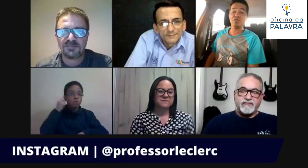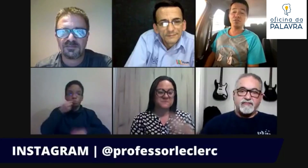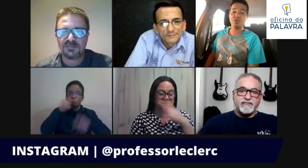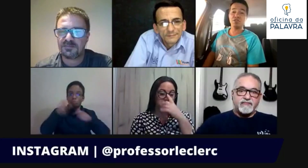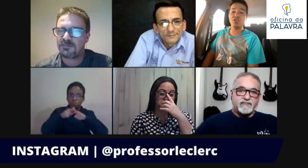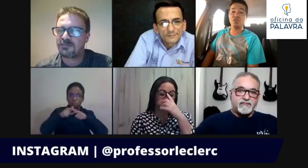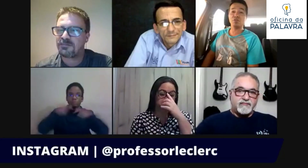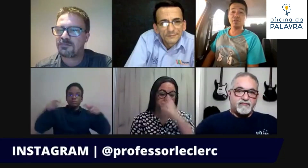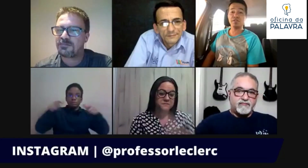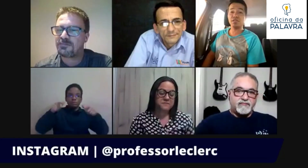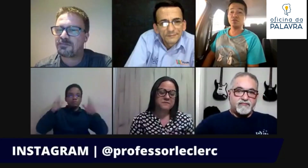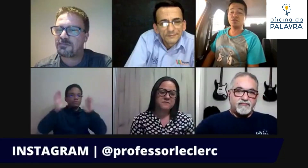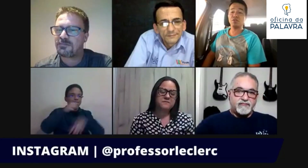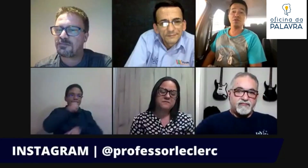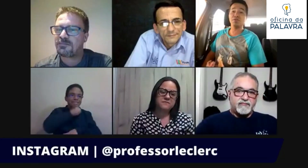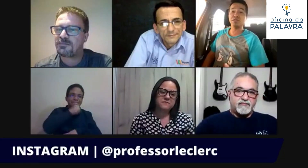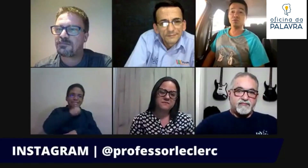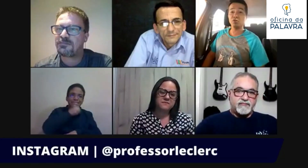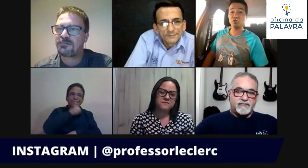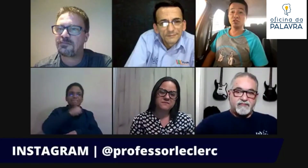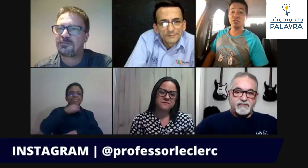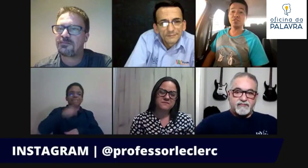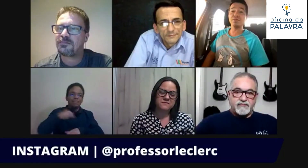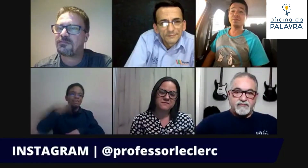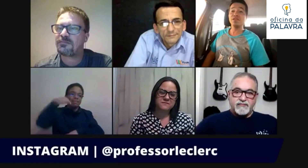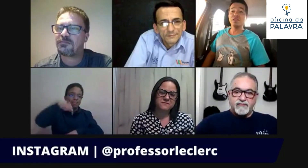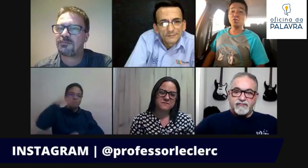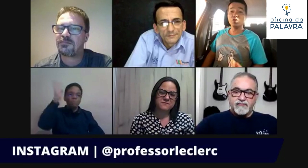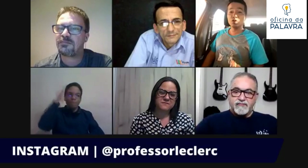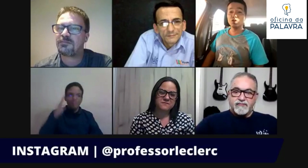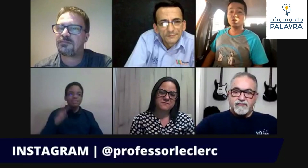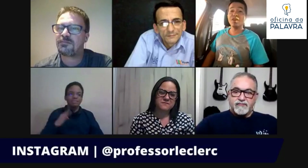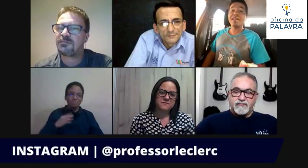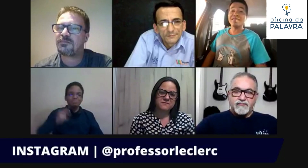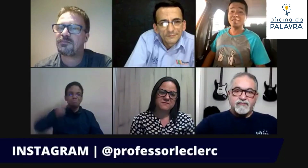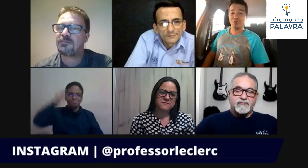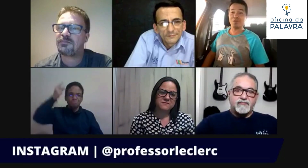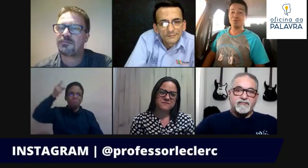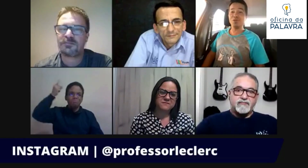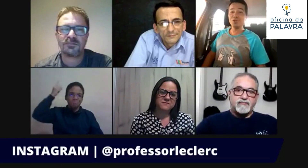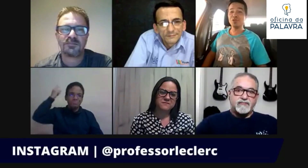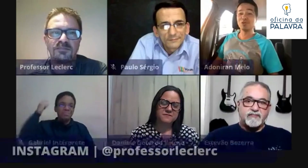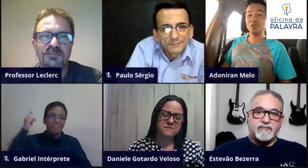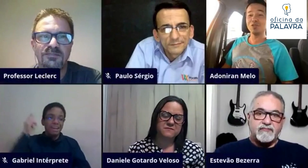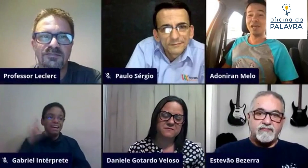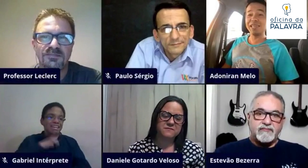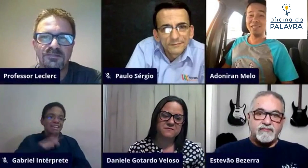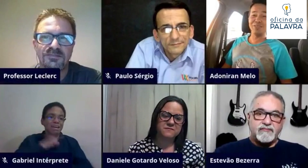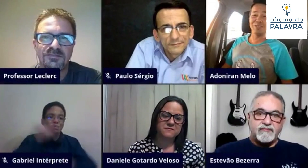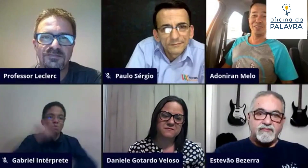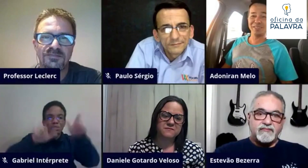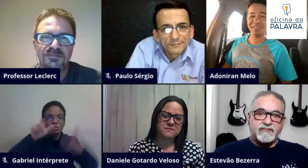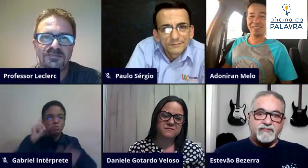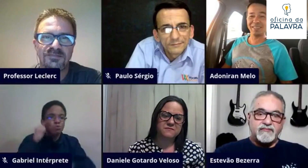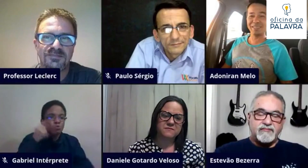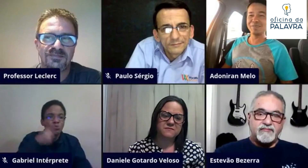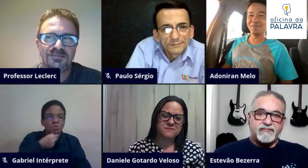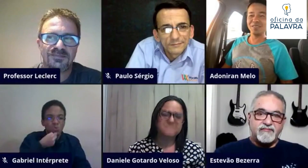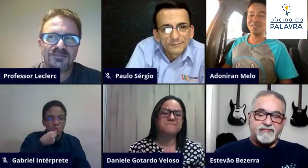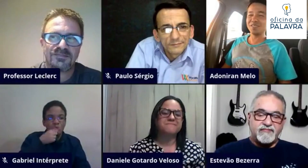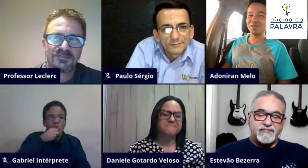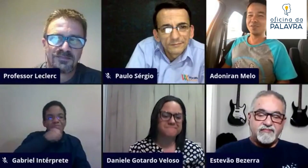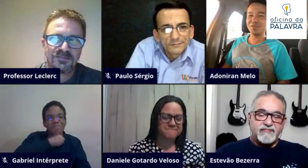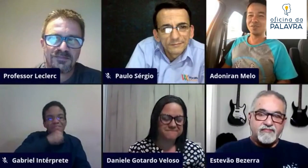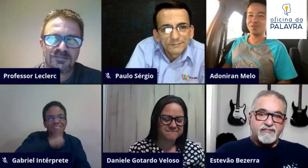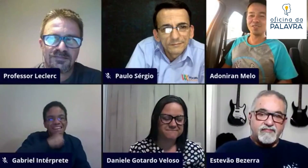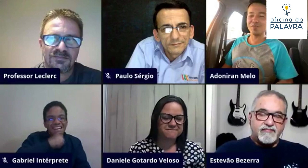mais antigos que a gente tem no Brasil, então uma demanda muito grande, e os surdos velhinhos, muito surdo velhinho na nossa igreja,